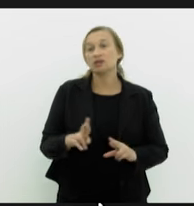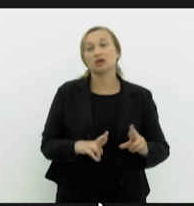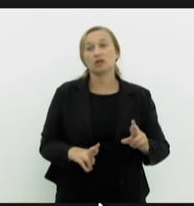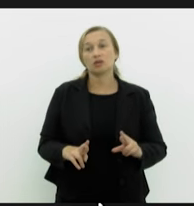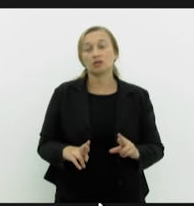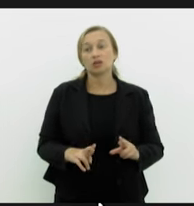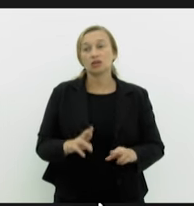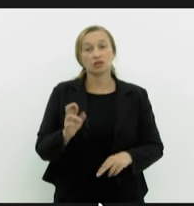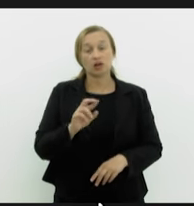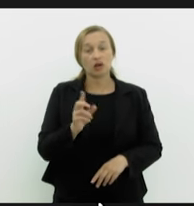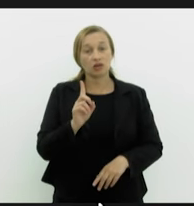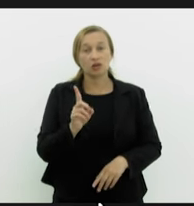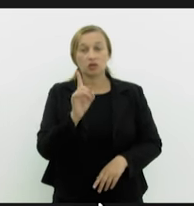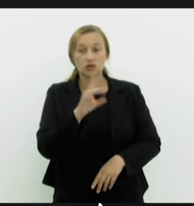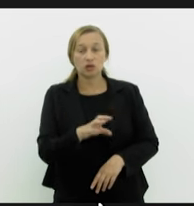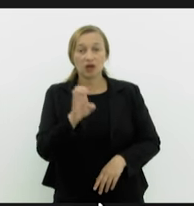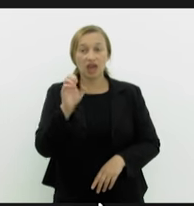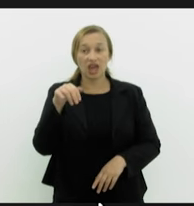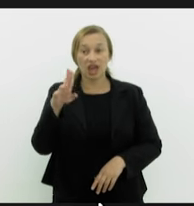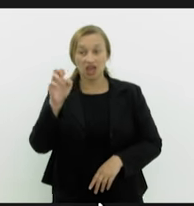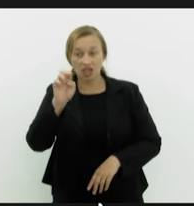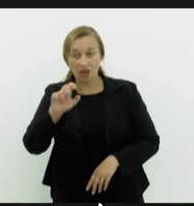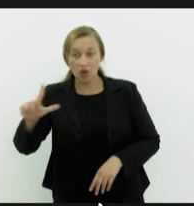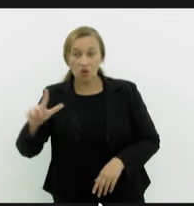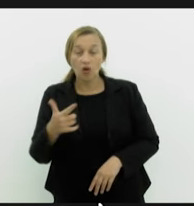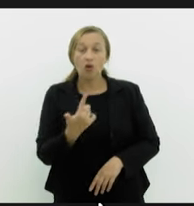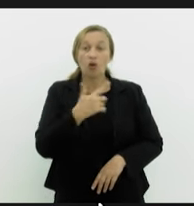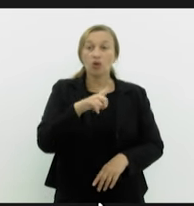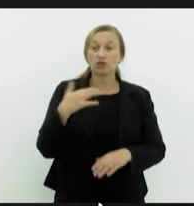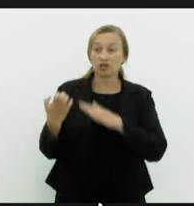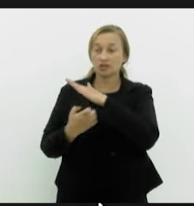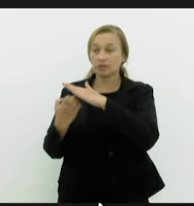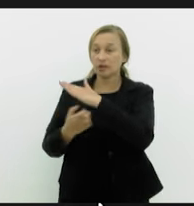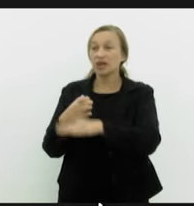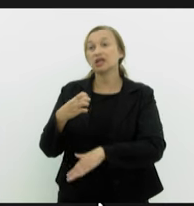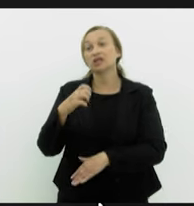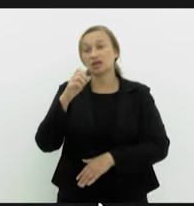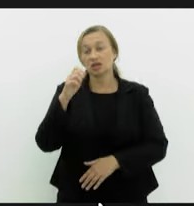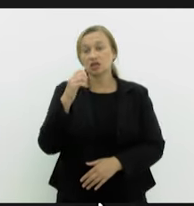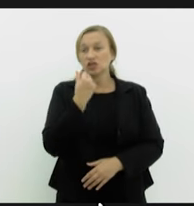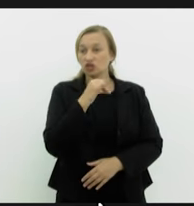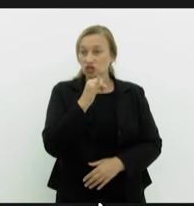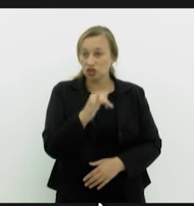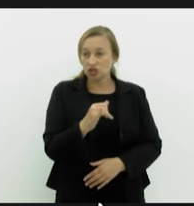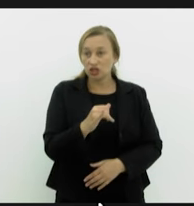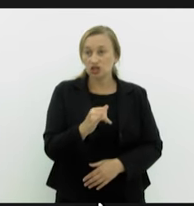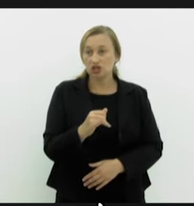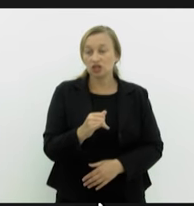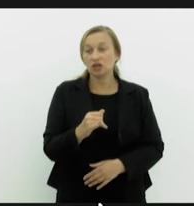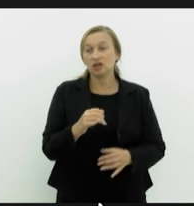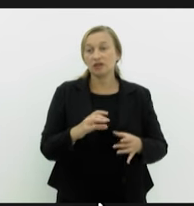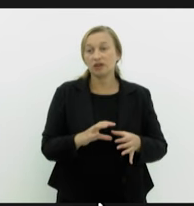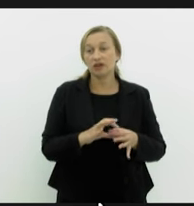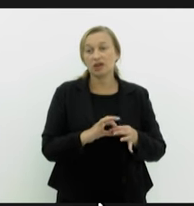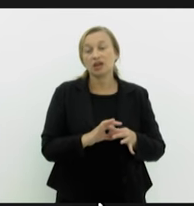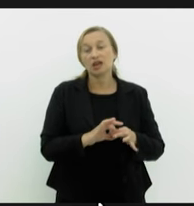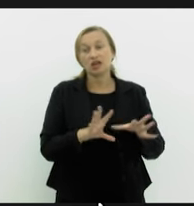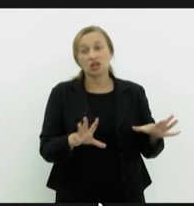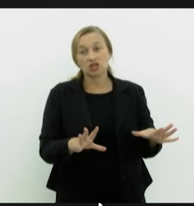da Enel, mas também da Light, dessas concessionárias que vêm deixando a população do Estado do Rio de Janeiro,